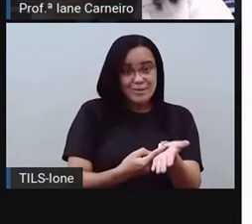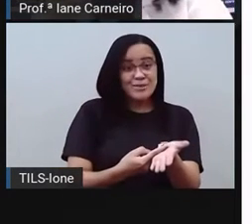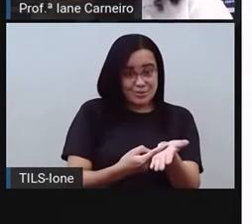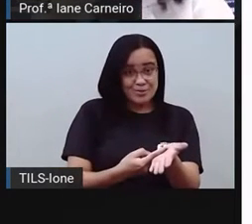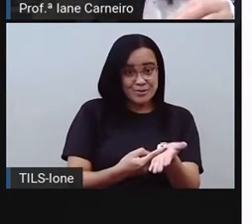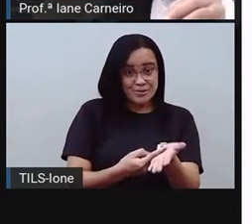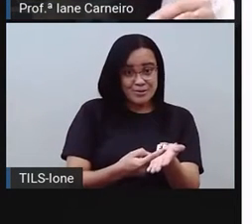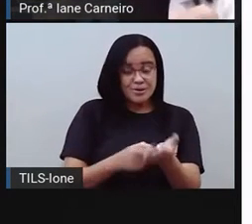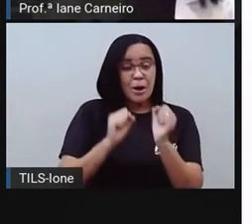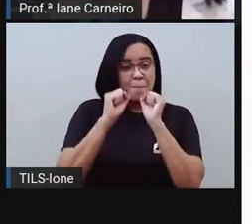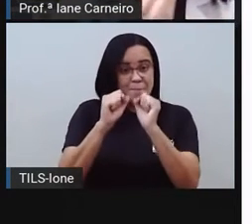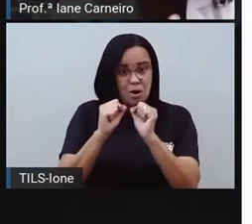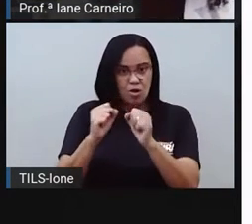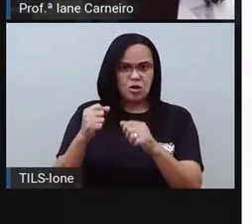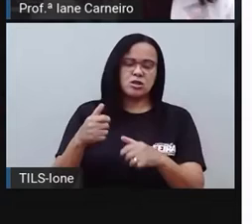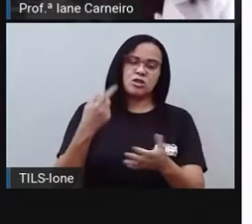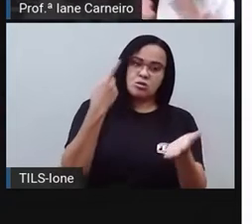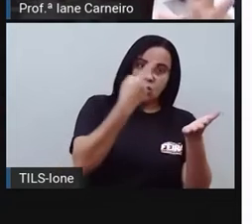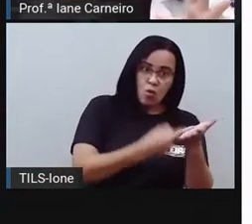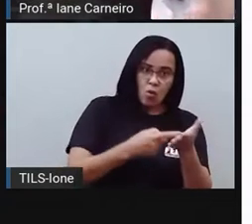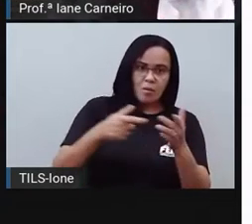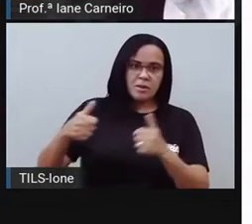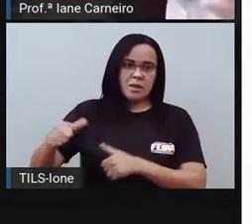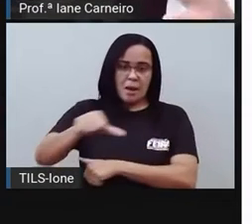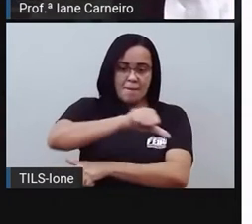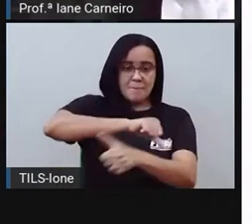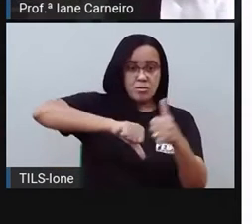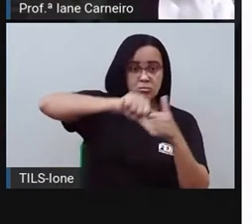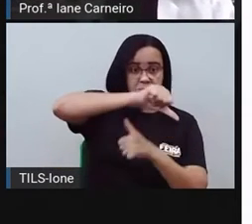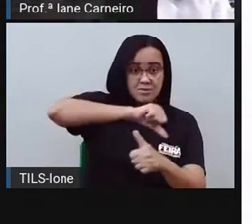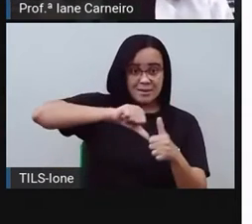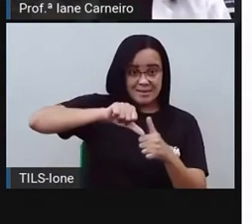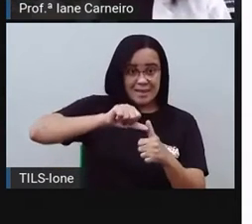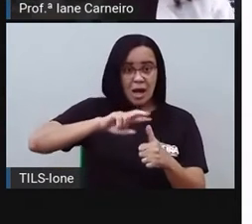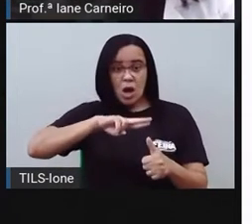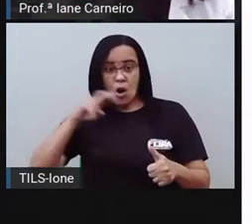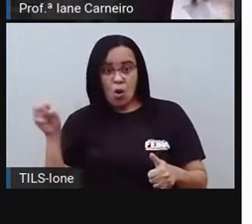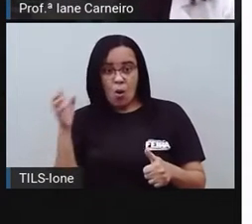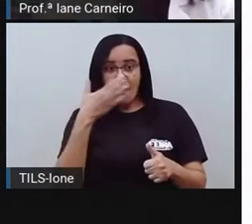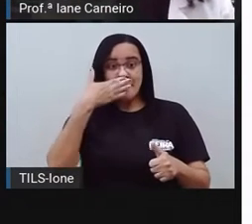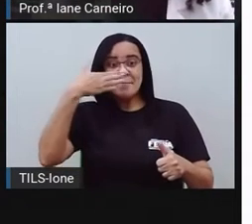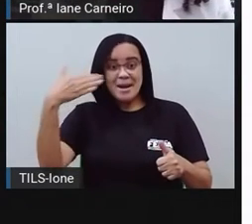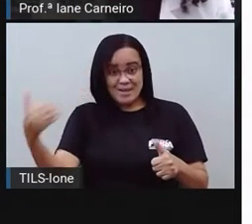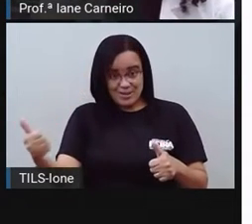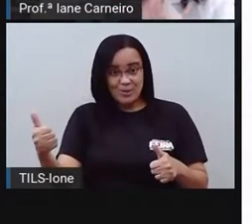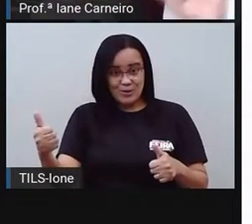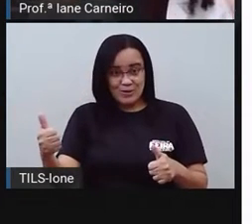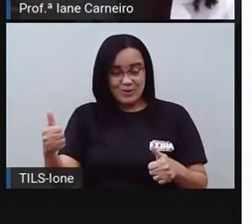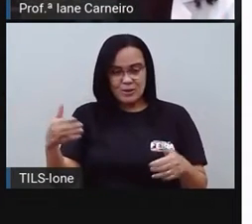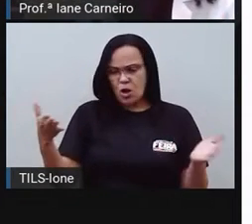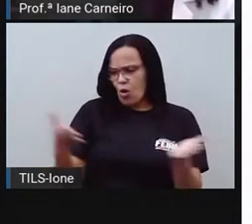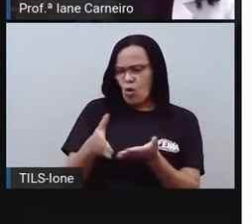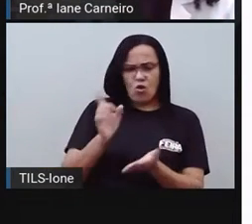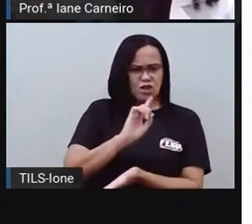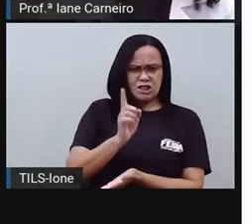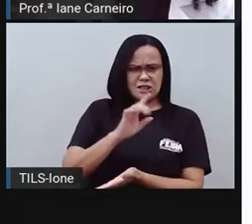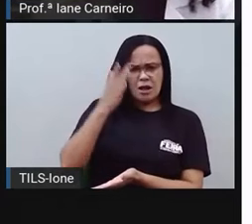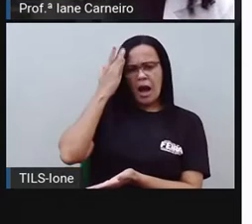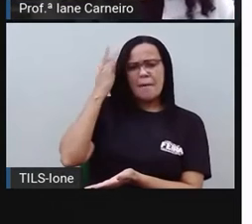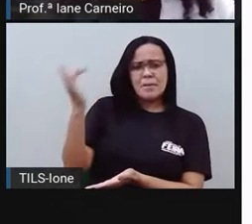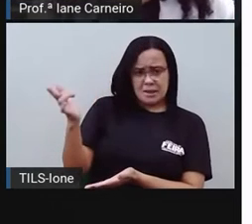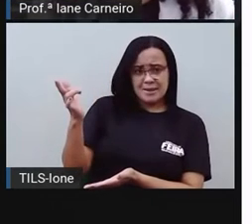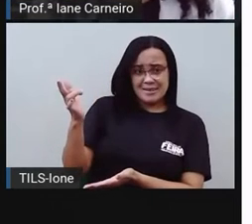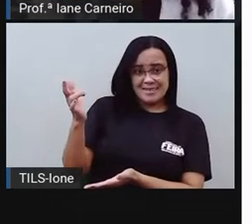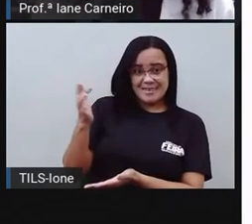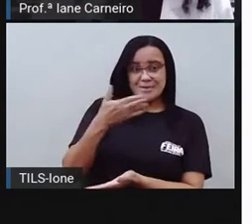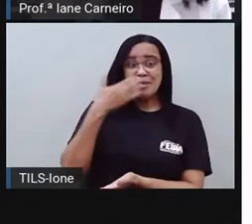mudar, pode melhorar, né? Pode. Ah, hoje a gente não vai ter esse acordo, não, tá? amanhã a gente faz, hoje não, tá liberado. É igual na